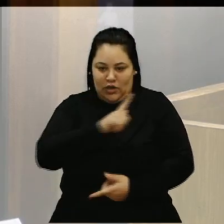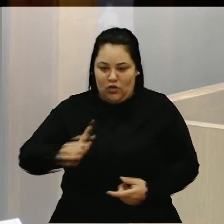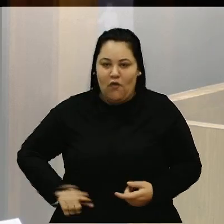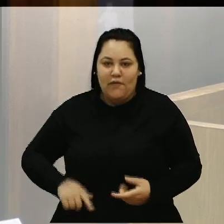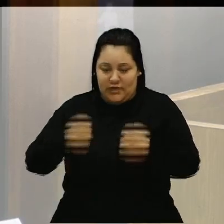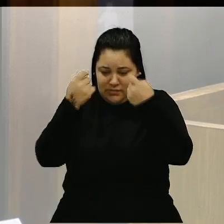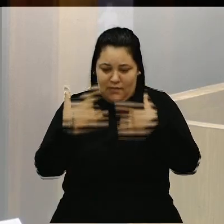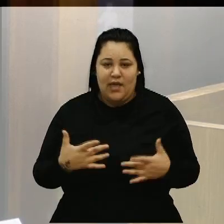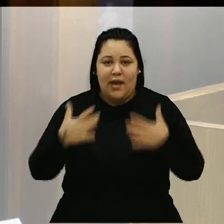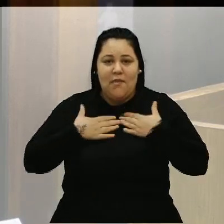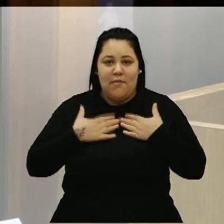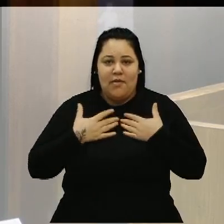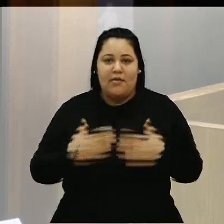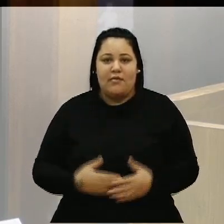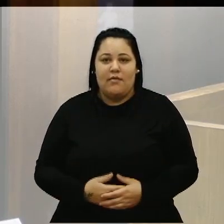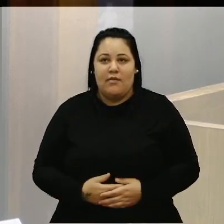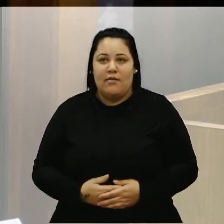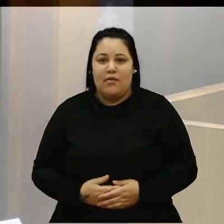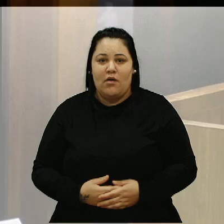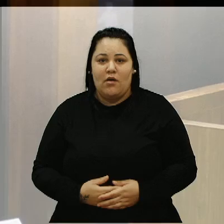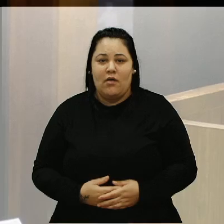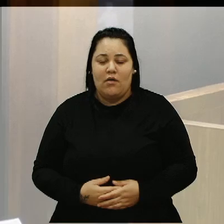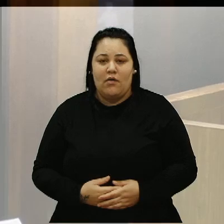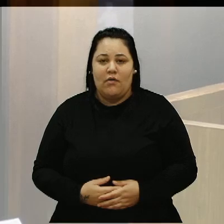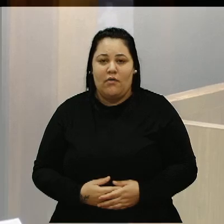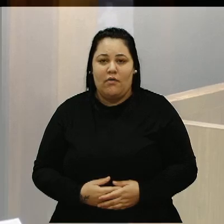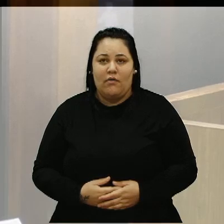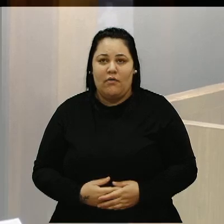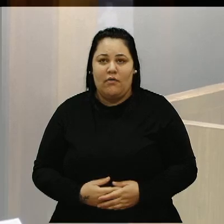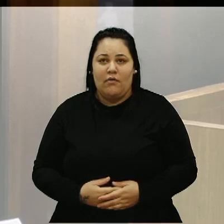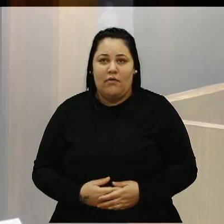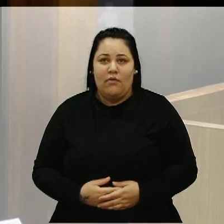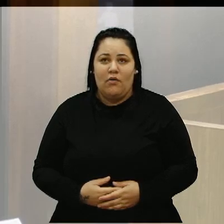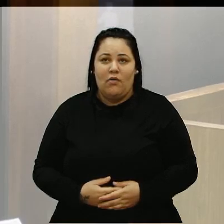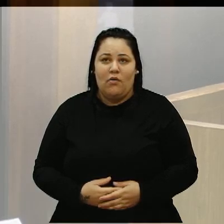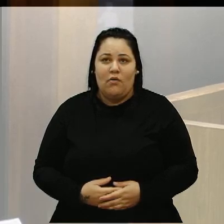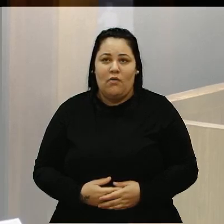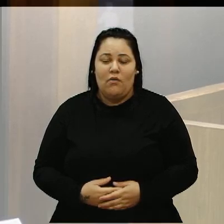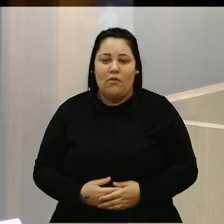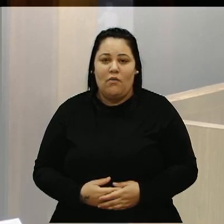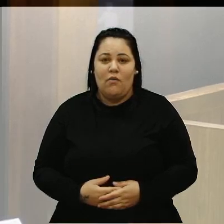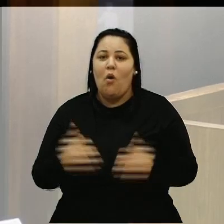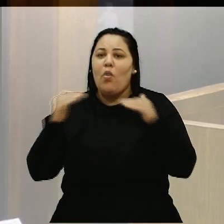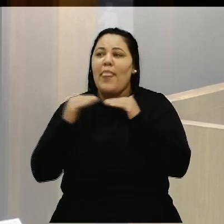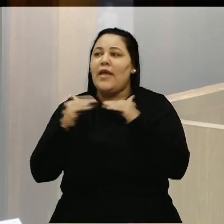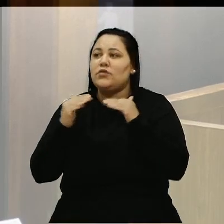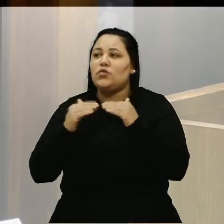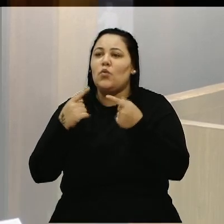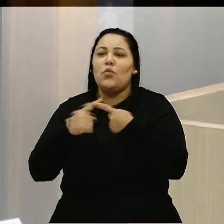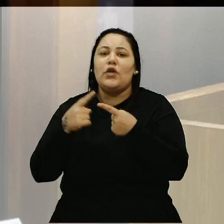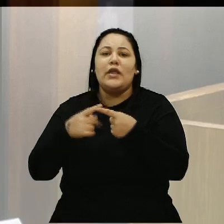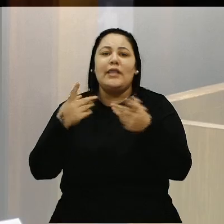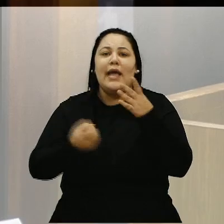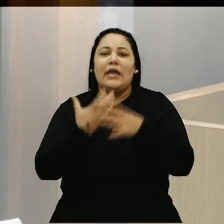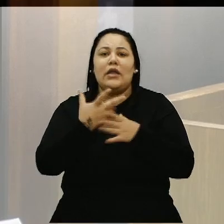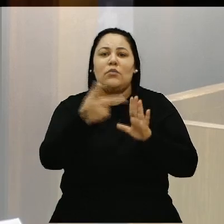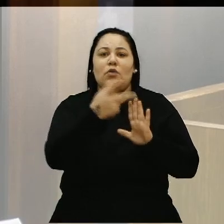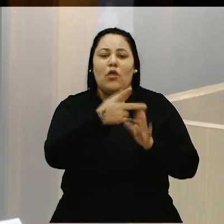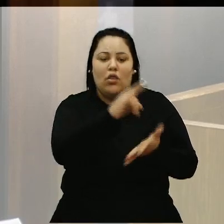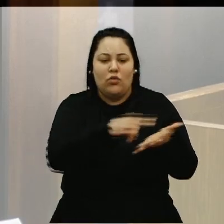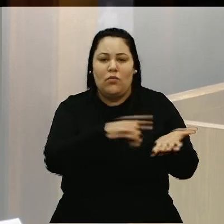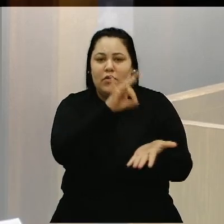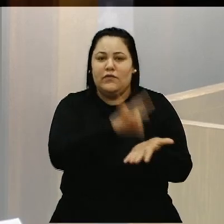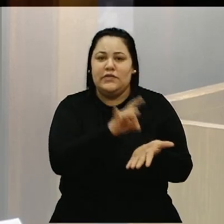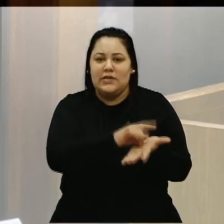explica qual o nexo, se tu tá fazendo um protocolo, que é um documento formal, o